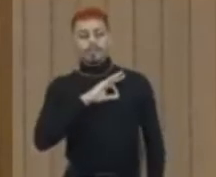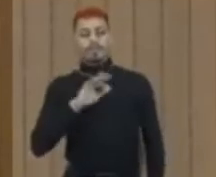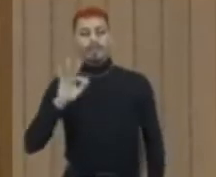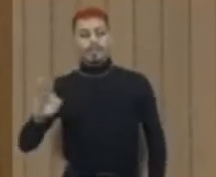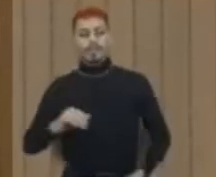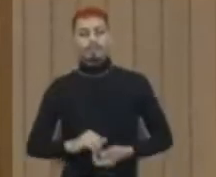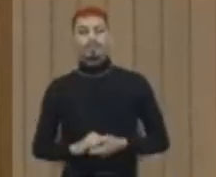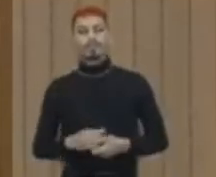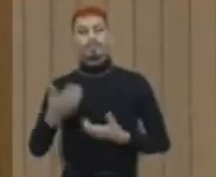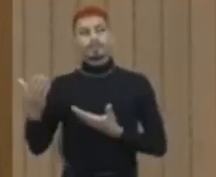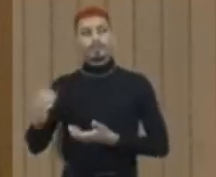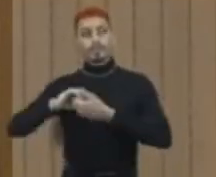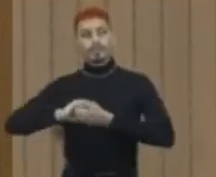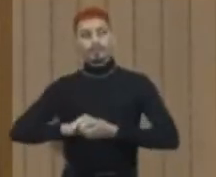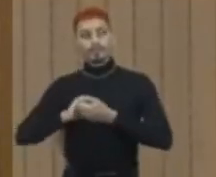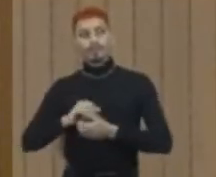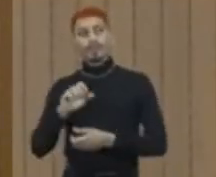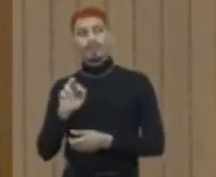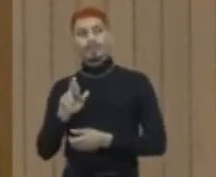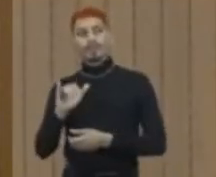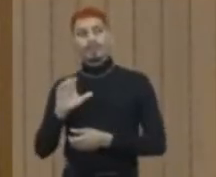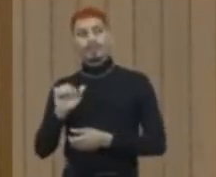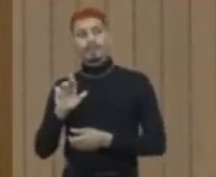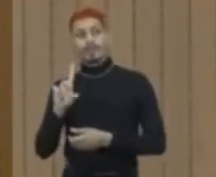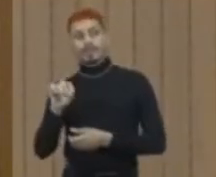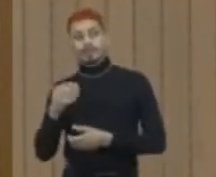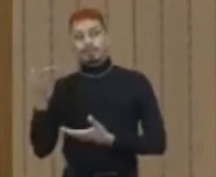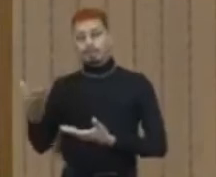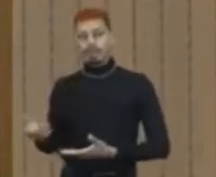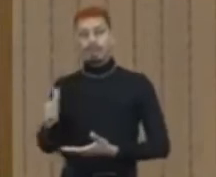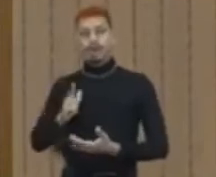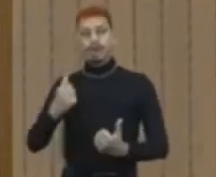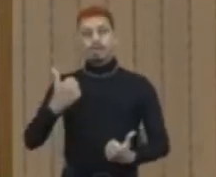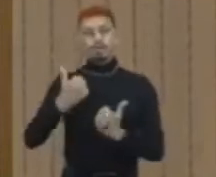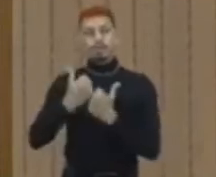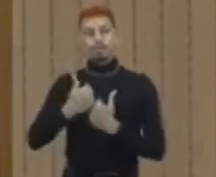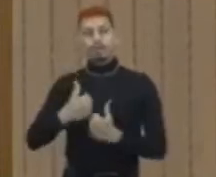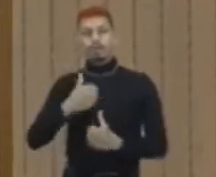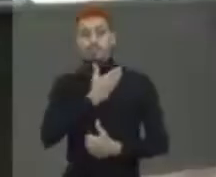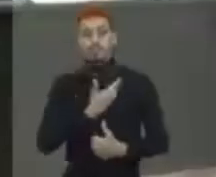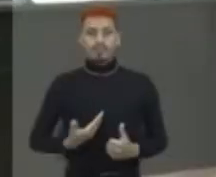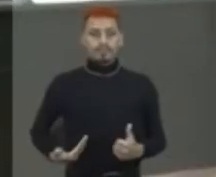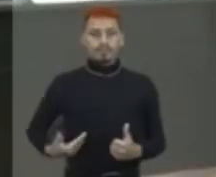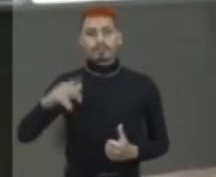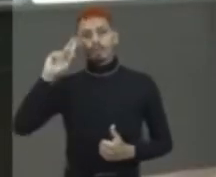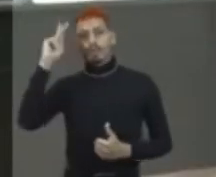Saúdo o doutor Ricardo Cefé, nesse ato representando o governador do estado, Helder Barbalho.